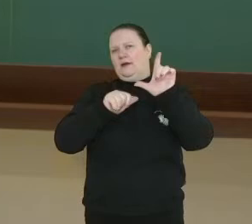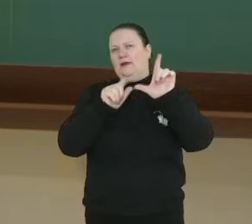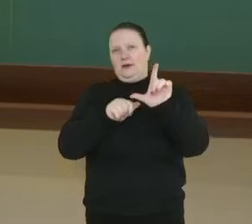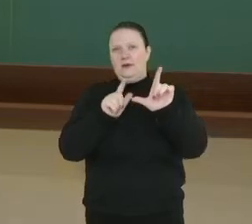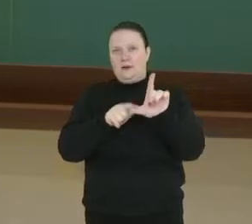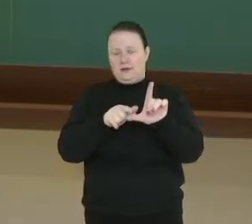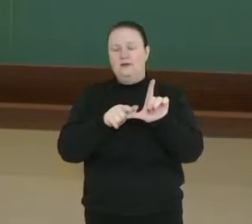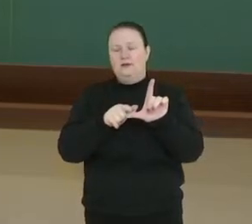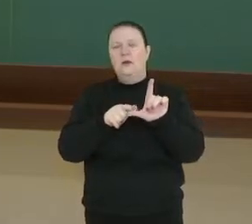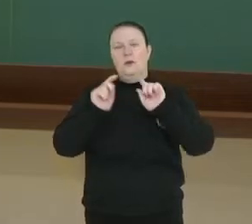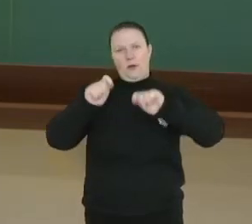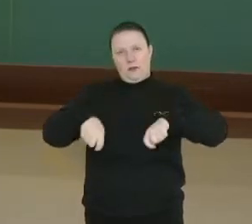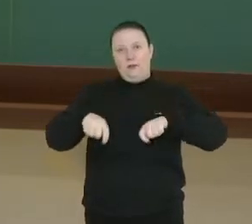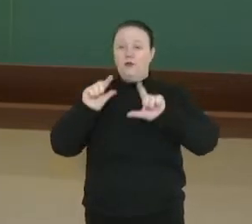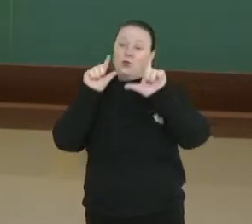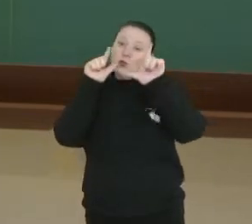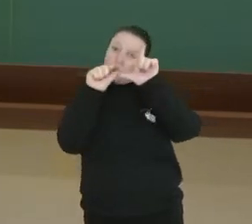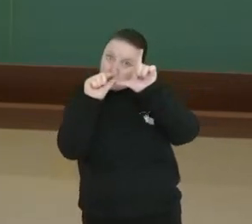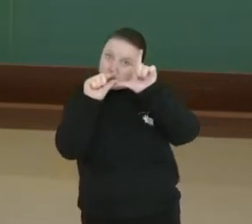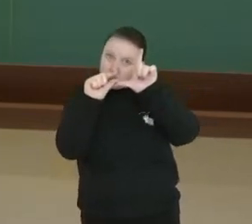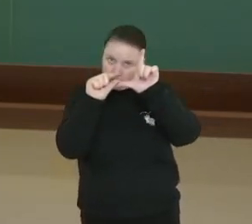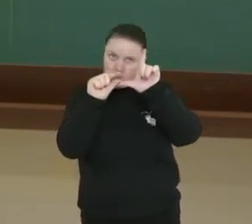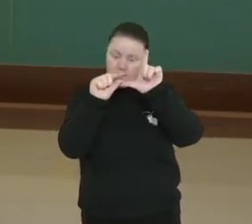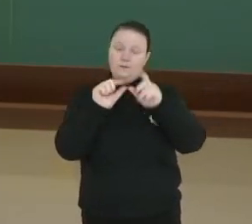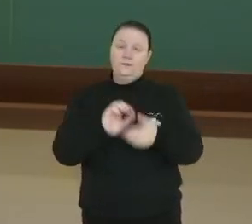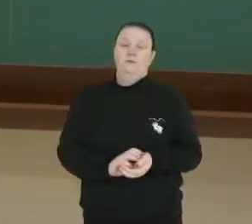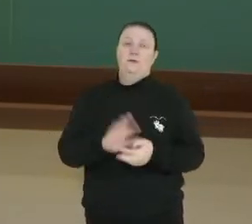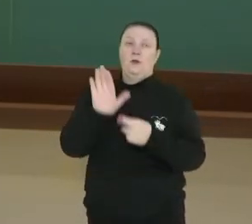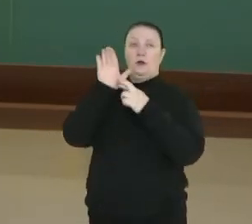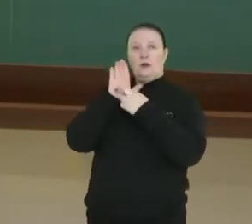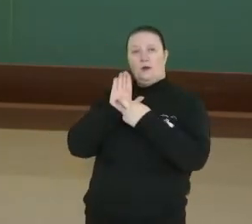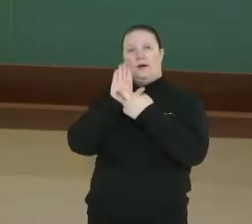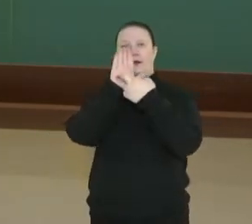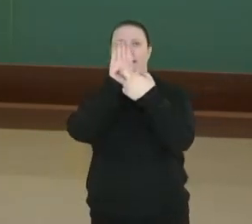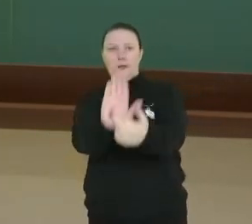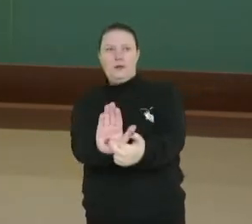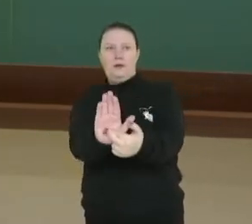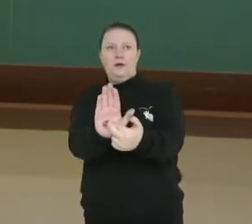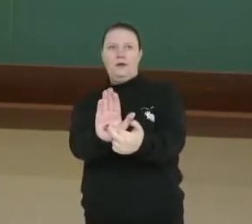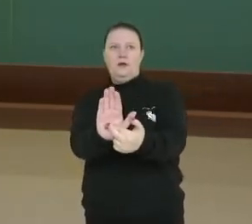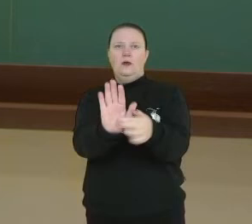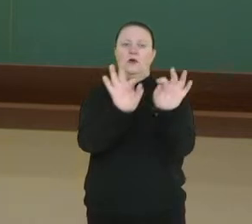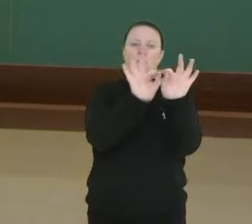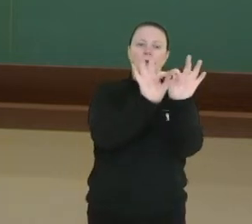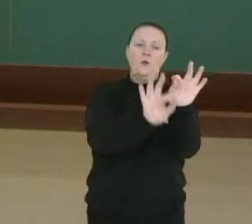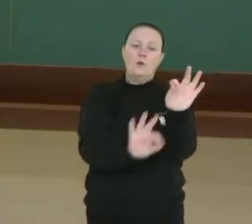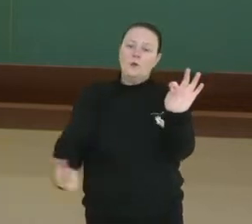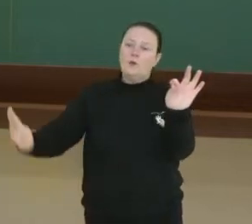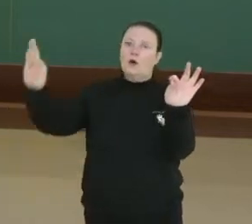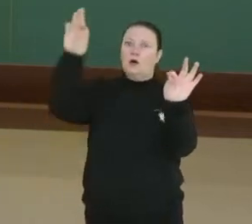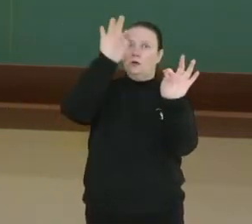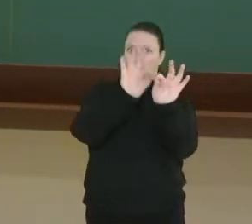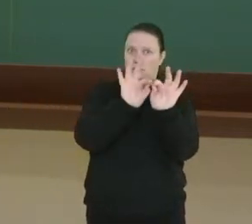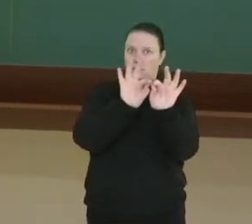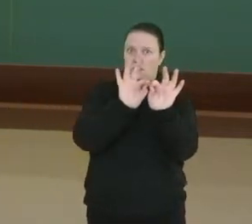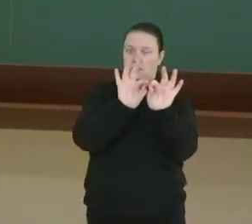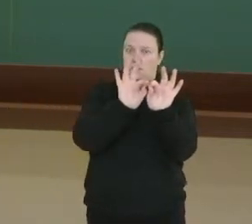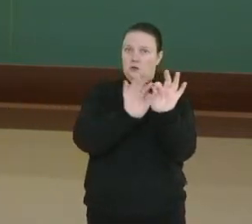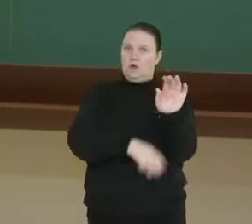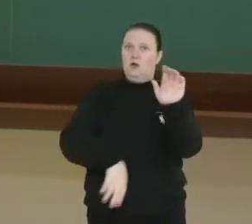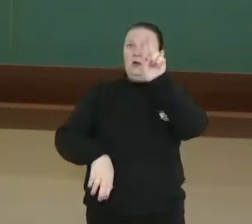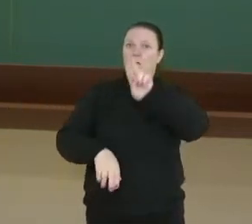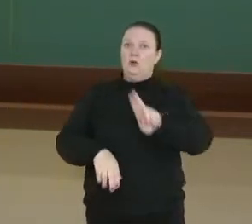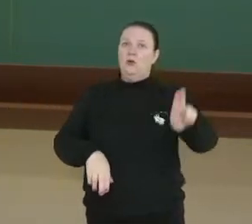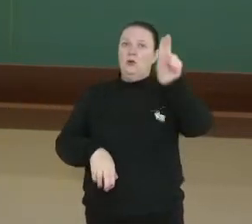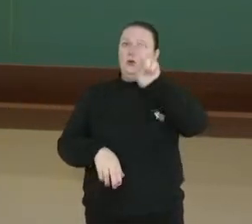português, minúsculo. Quando a gente vai representar uma circunferência, a gente vai usar uma